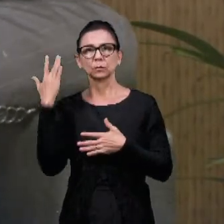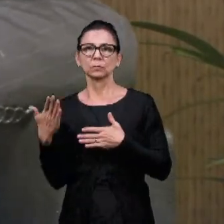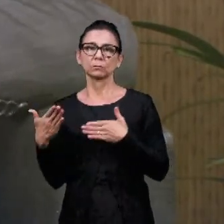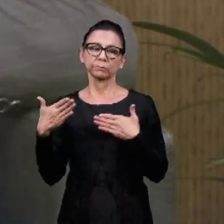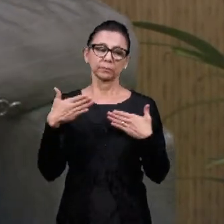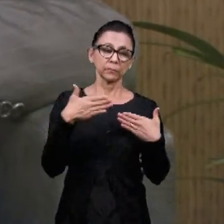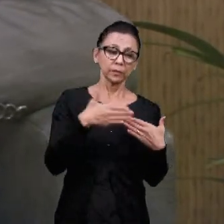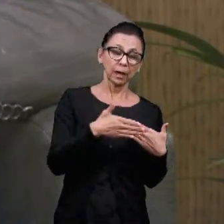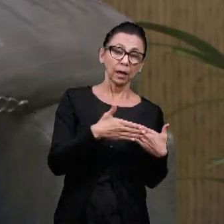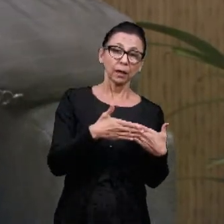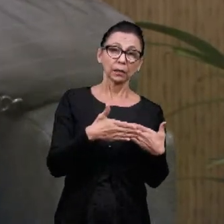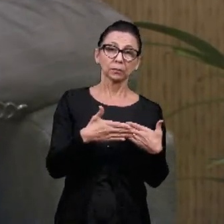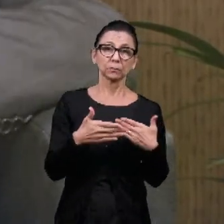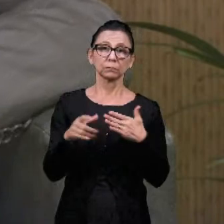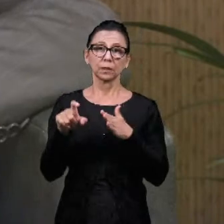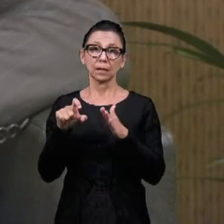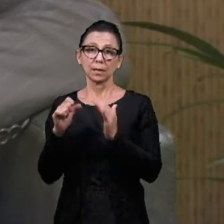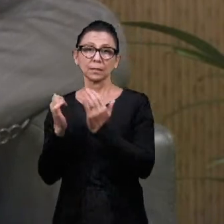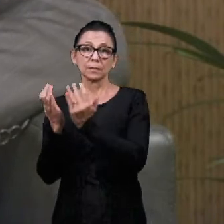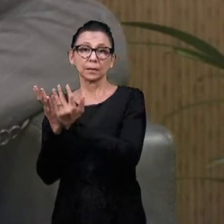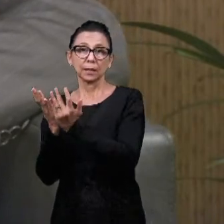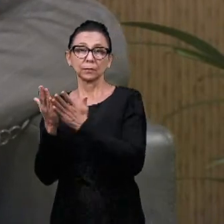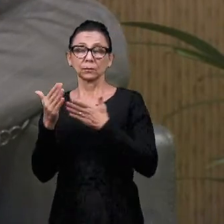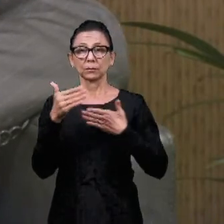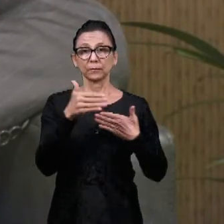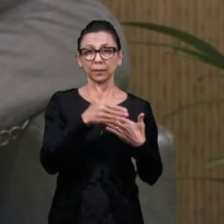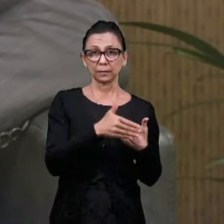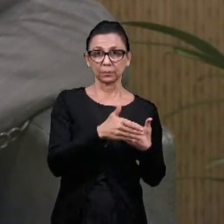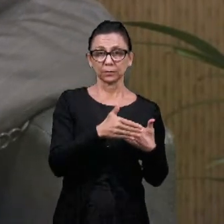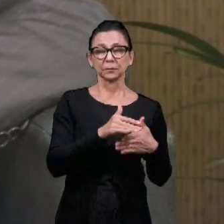todas as famílias têm um ponto nesse sentido.